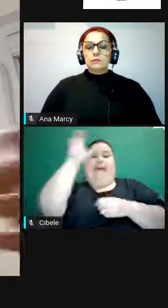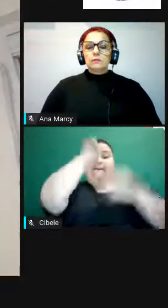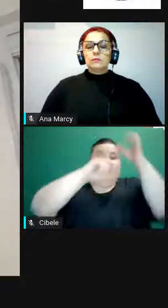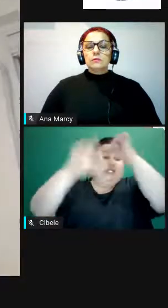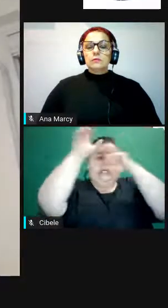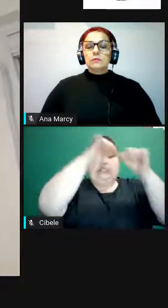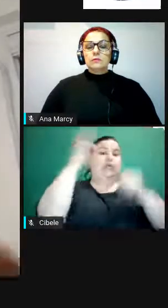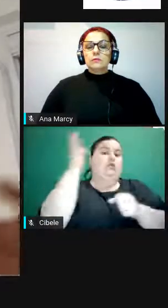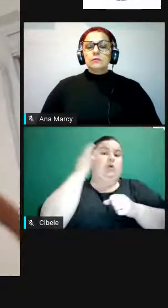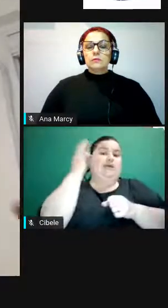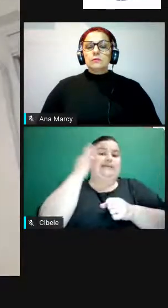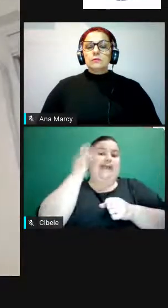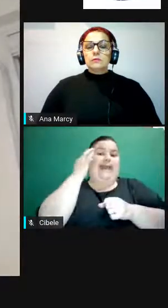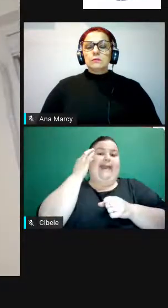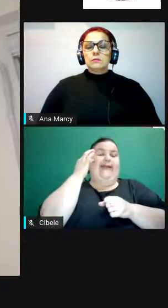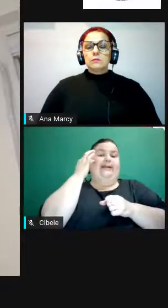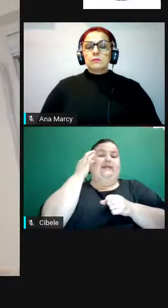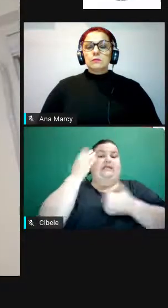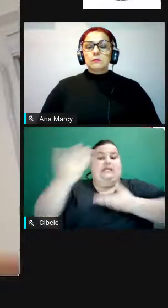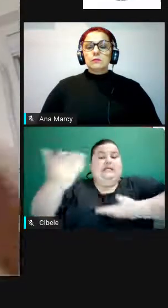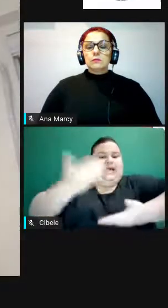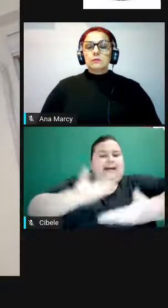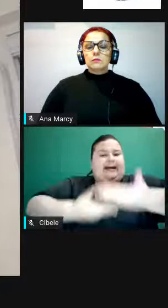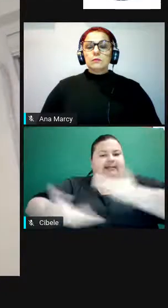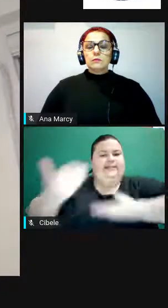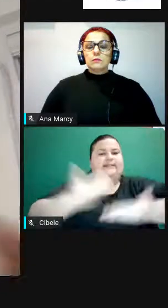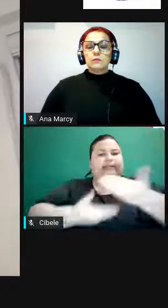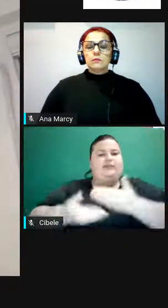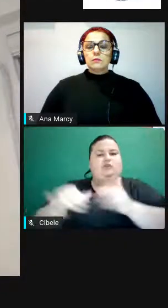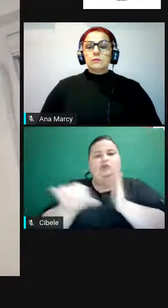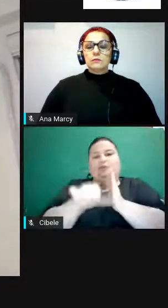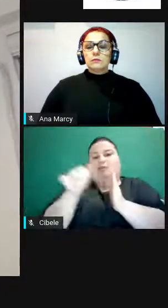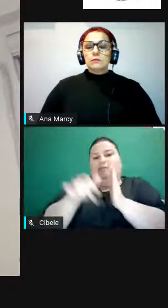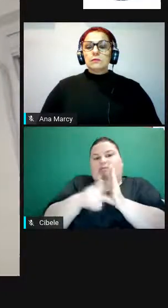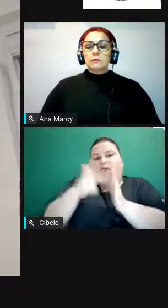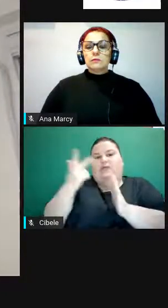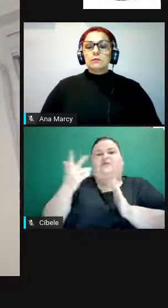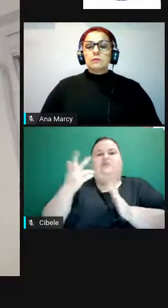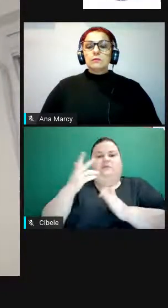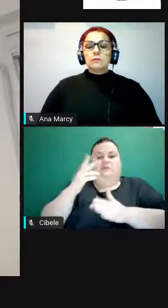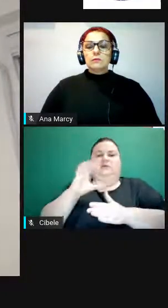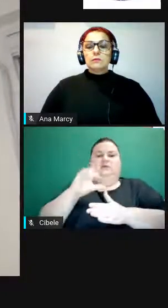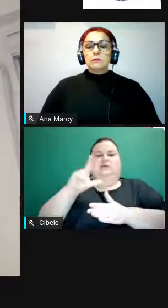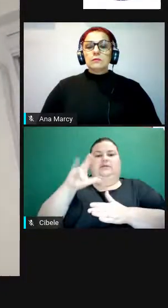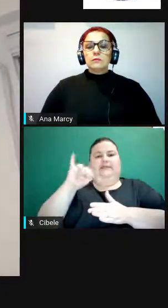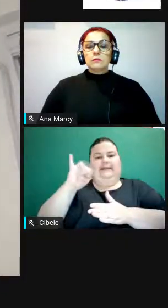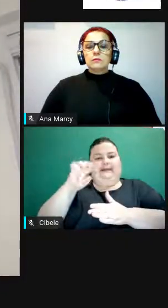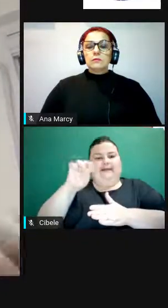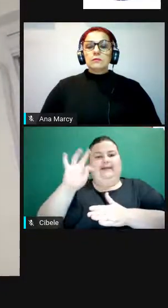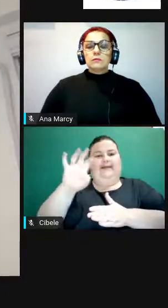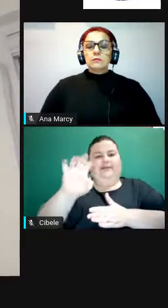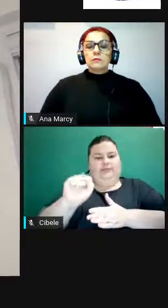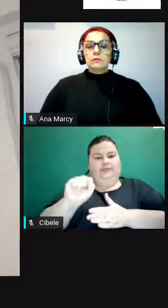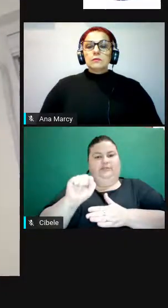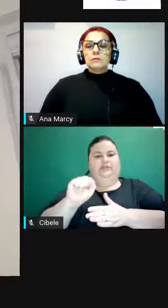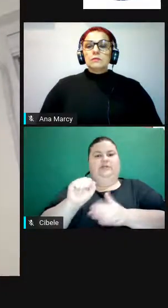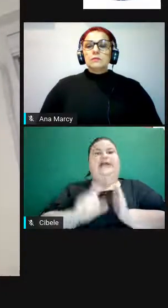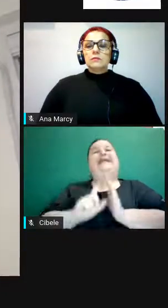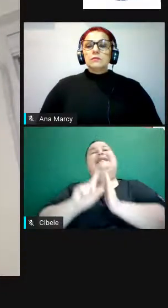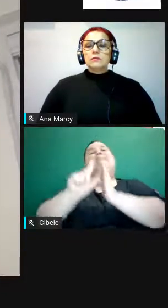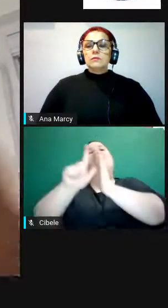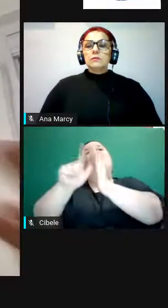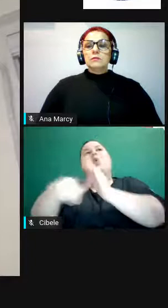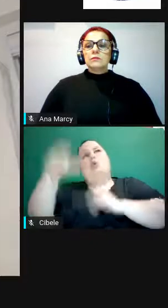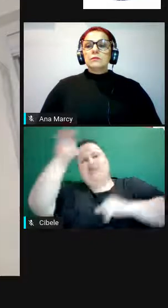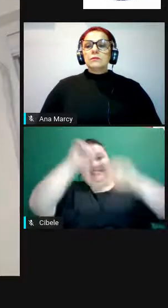medida que a gente ia atendeu nos primeiros clientes a gente aprendeu as técnicas e e aprimorando melhorando e tudo mais e daí depois você escreveu a